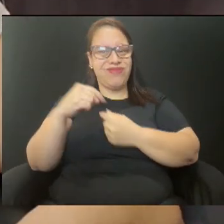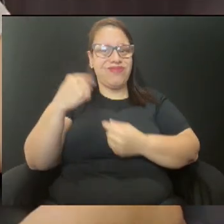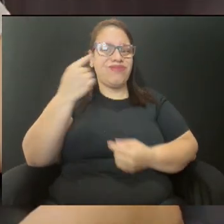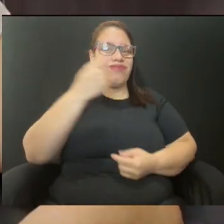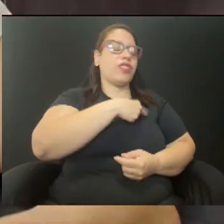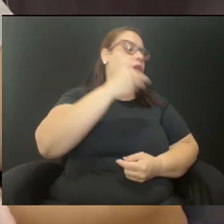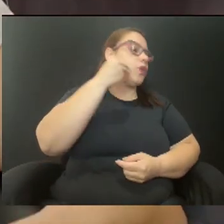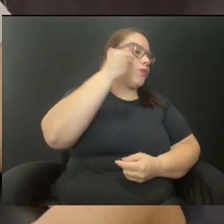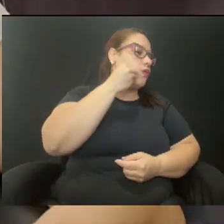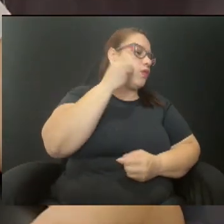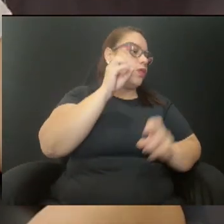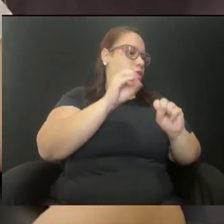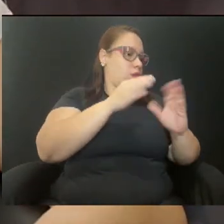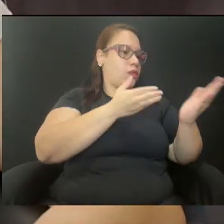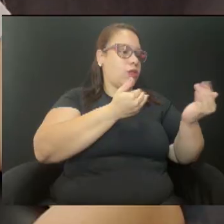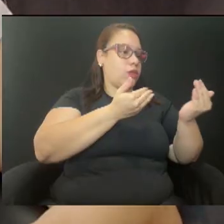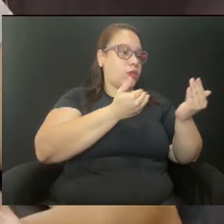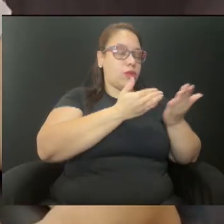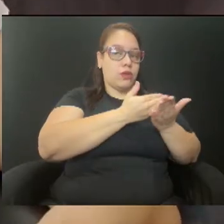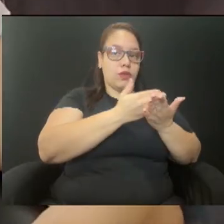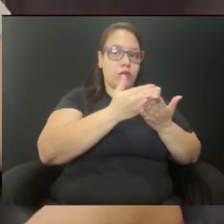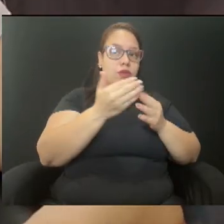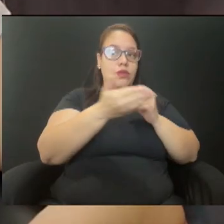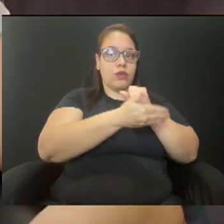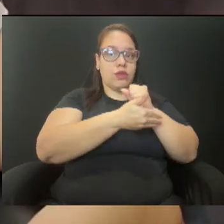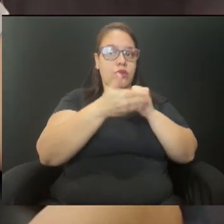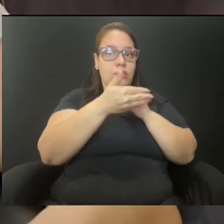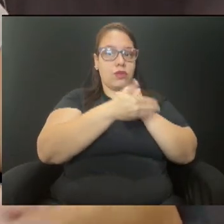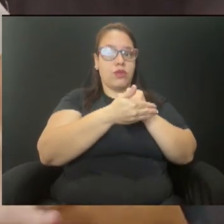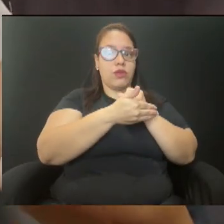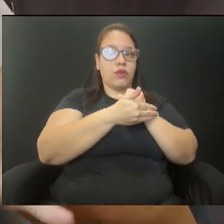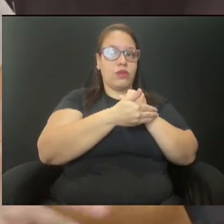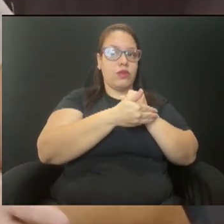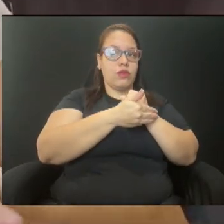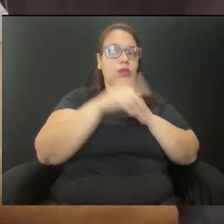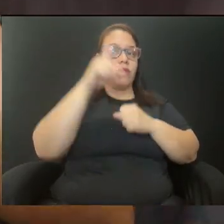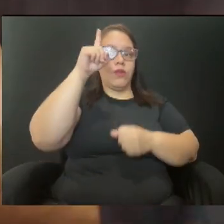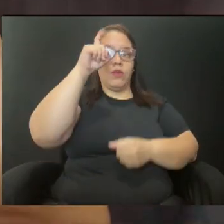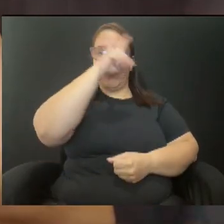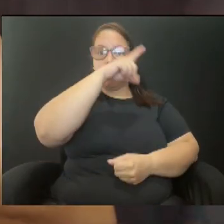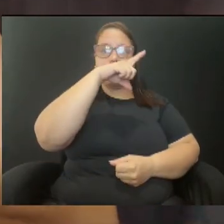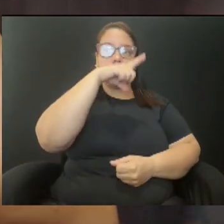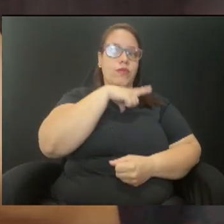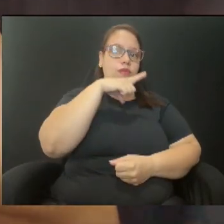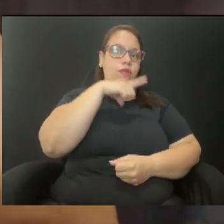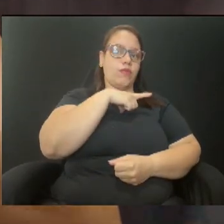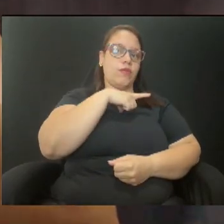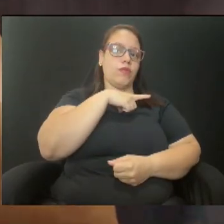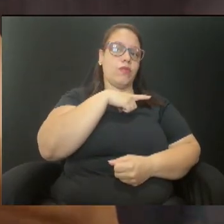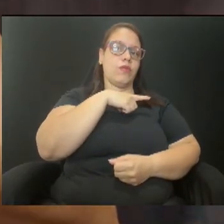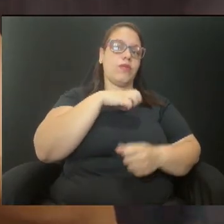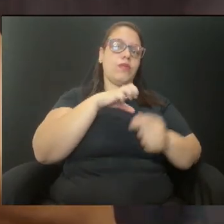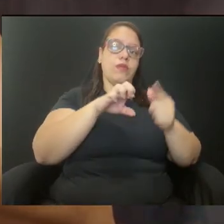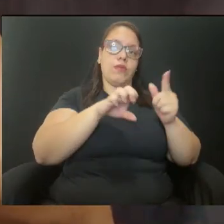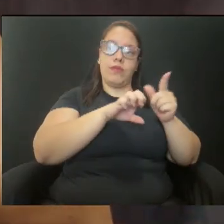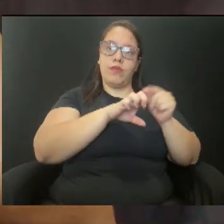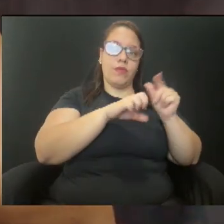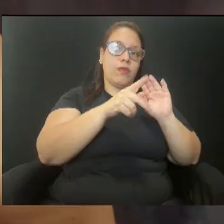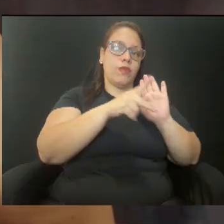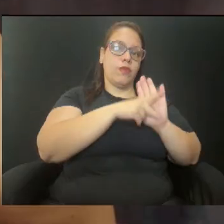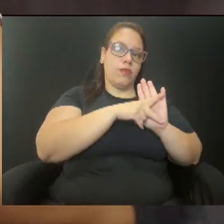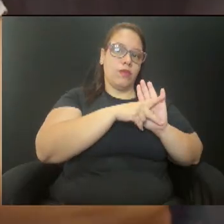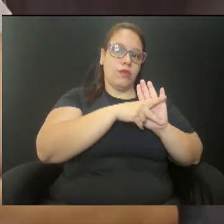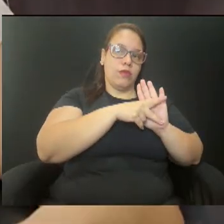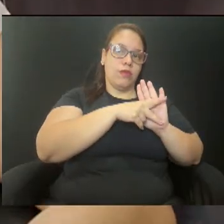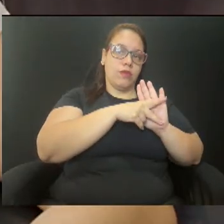jovens desde a base, os desafios vão existir, tanto no empregador quanto na própria na CLT